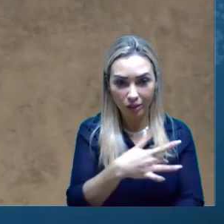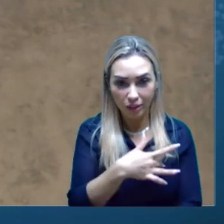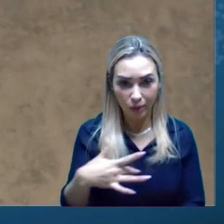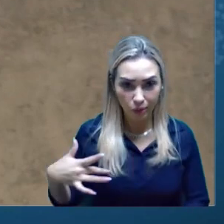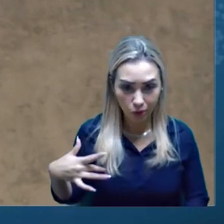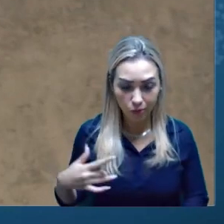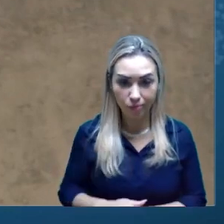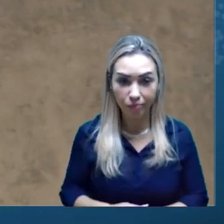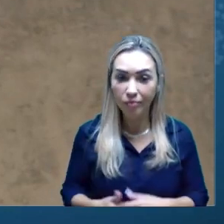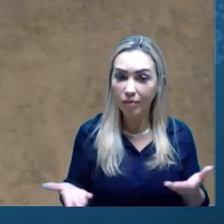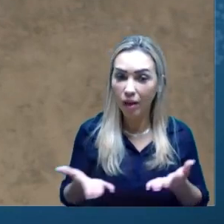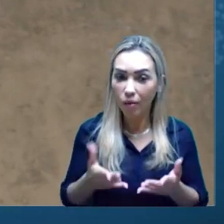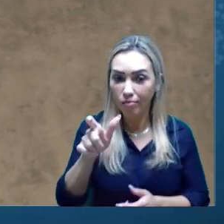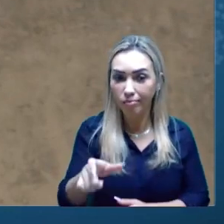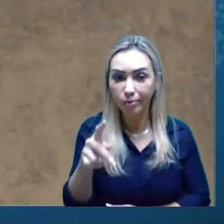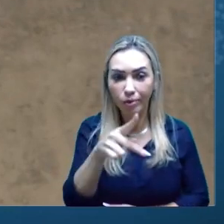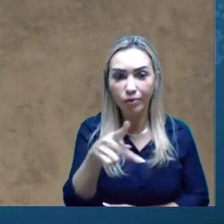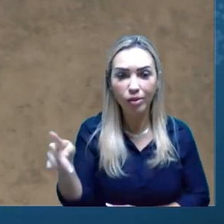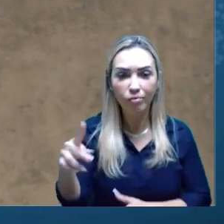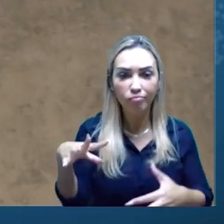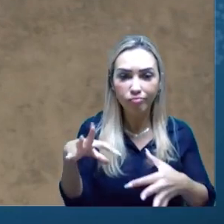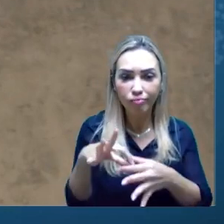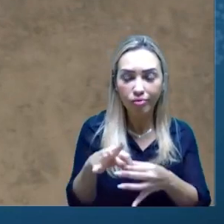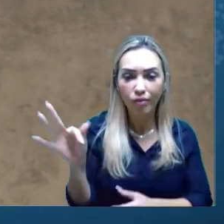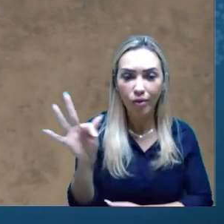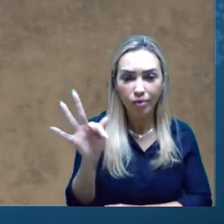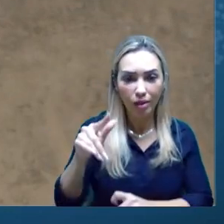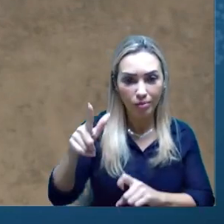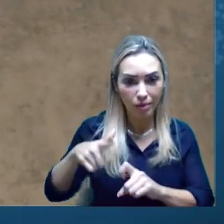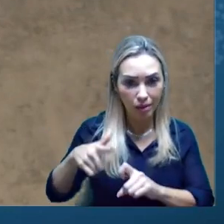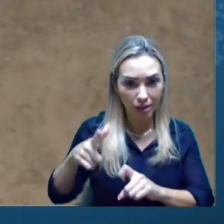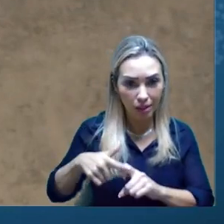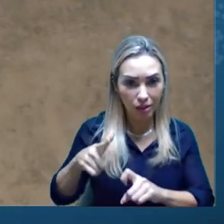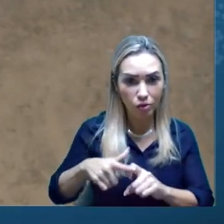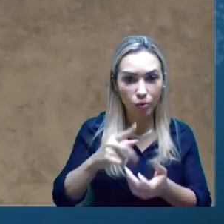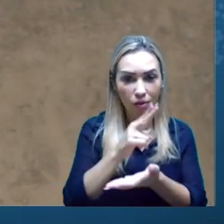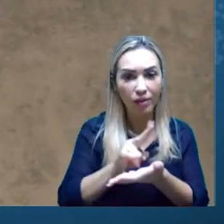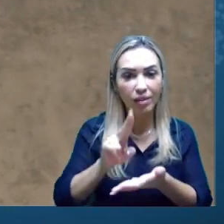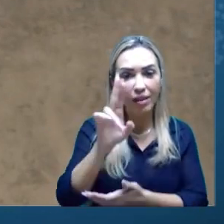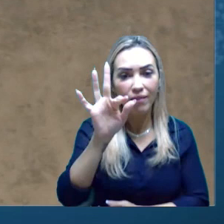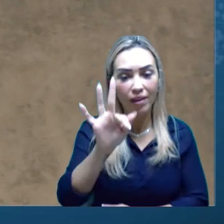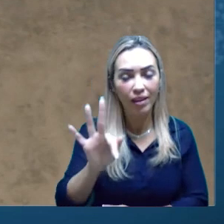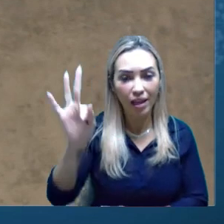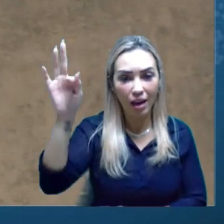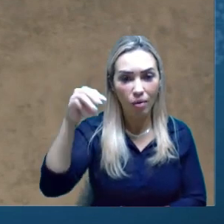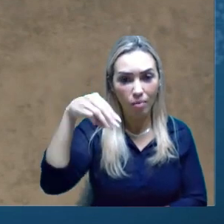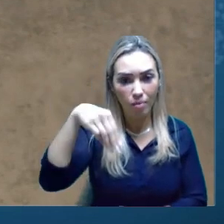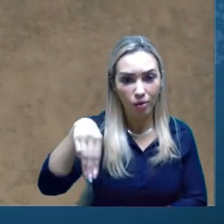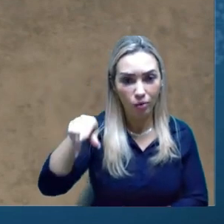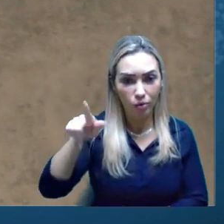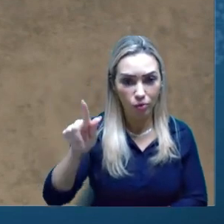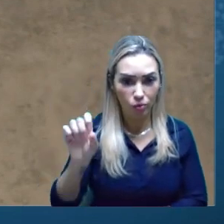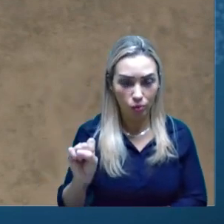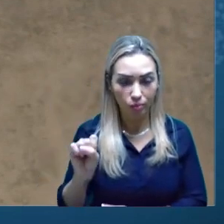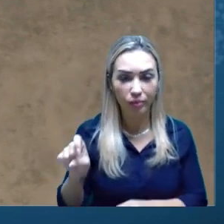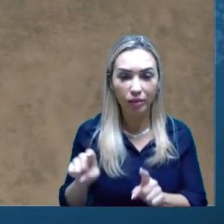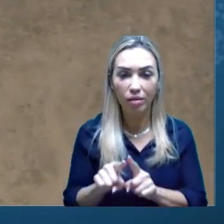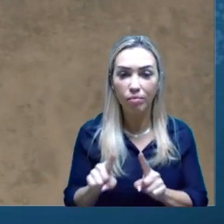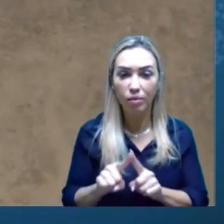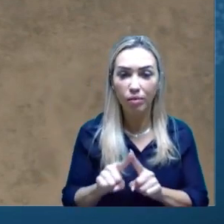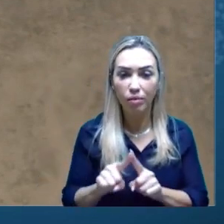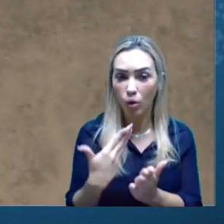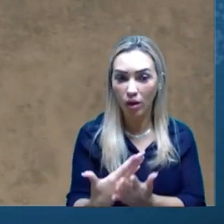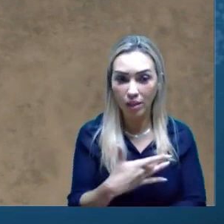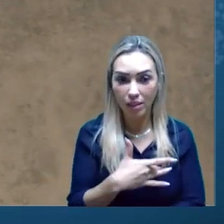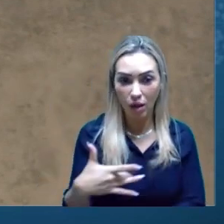Atualmente é professor associado da Faculdade de Medicina da Universidade Federal do Mato Grosso do Sul e da Escola de Saúde Pública